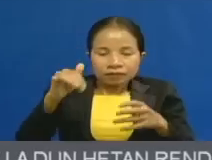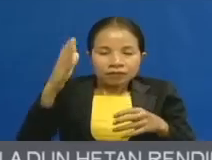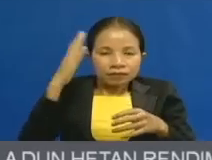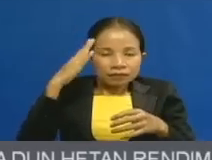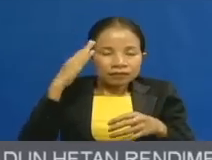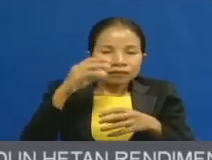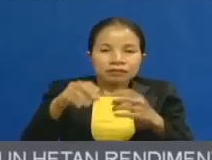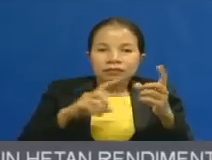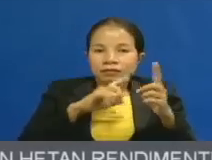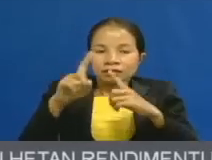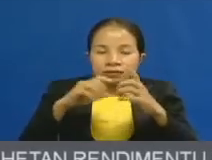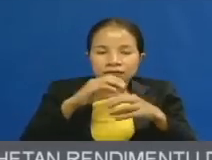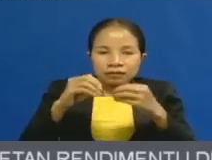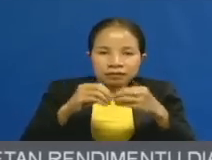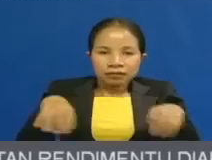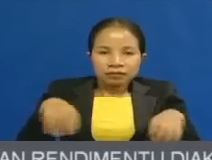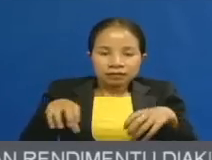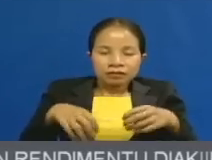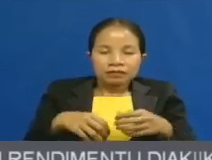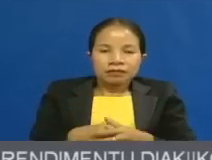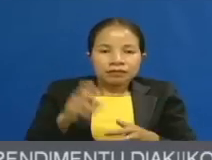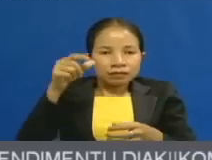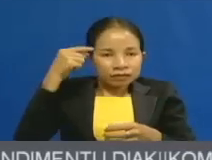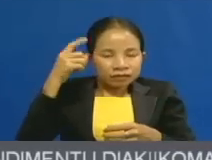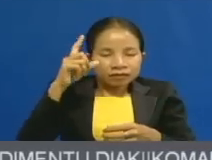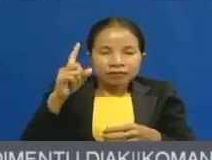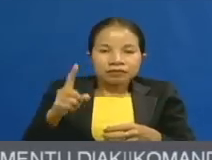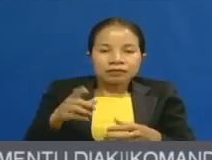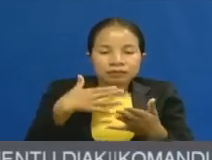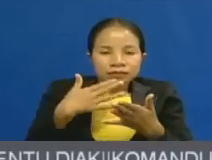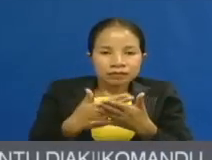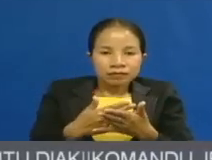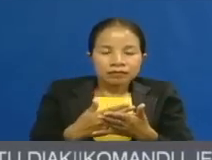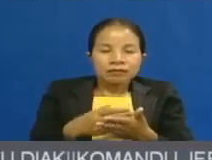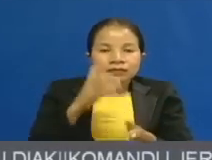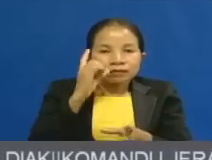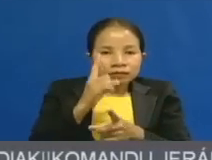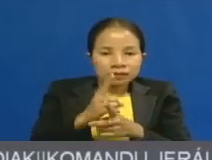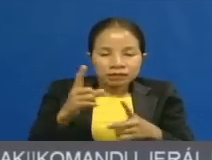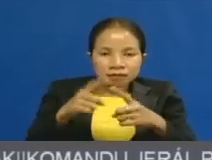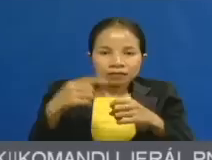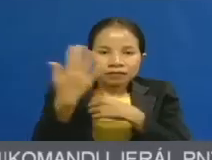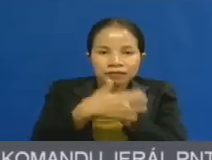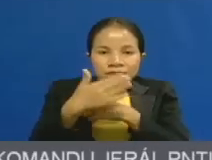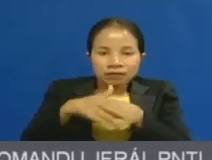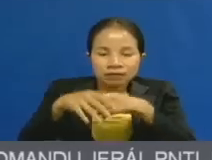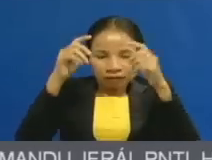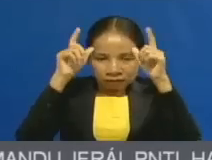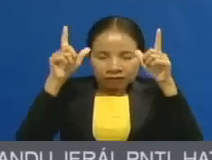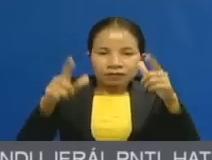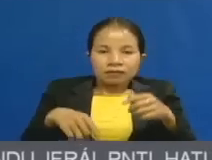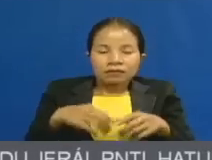Hanoin no explicação quando ba sistema composição governo ida NB Diak no efetivo ba nação Timor Leste.